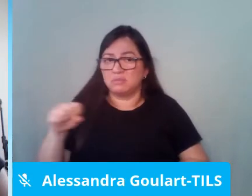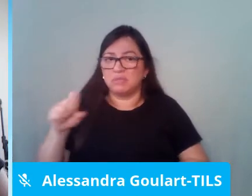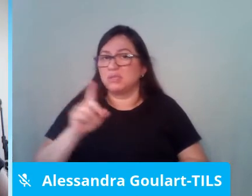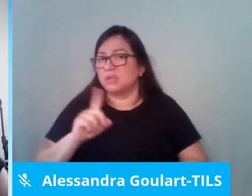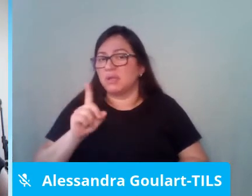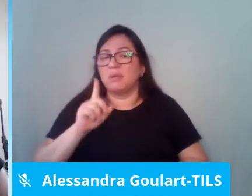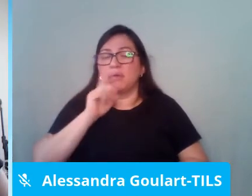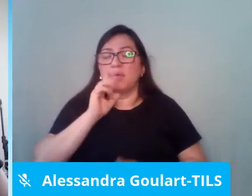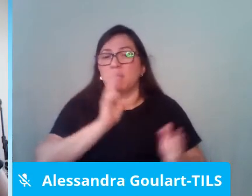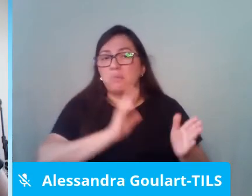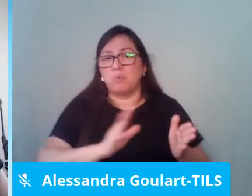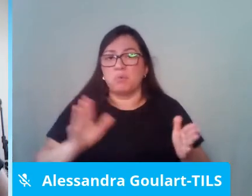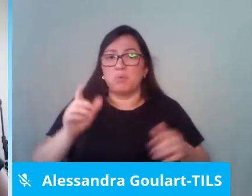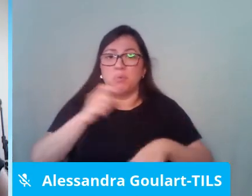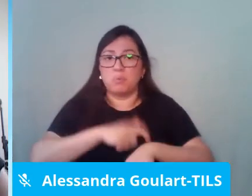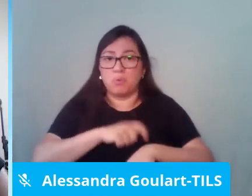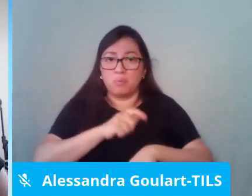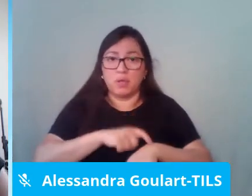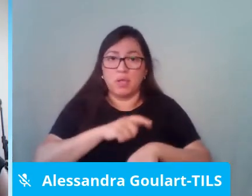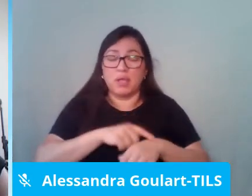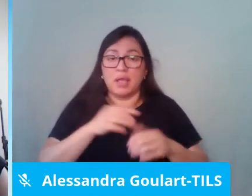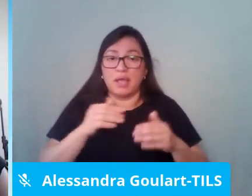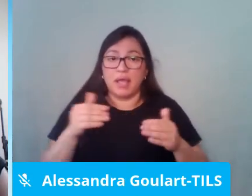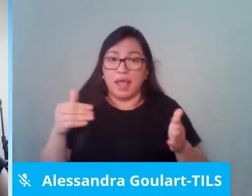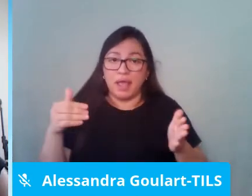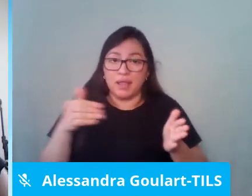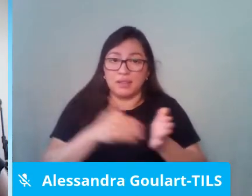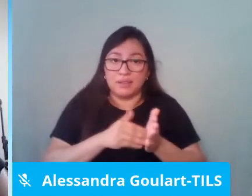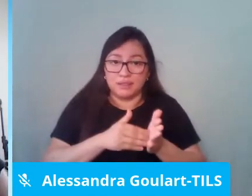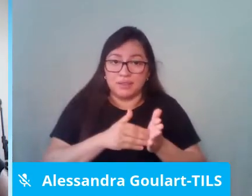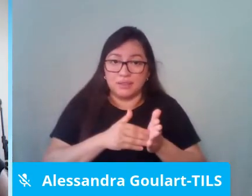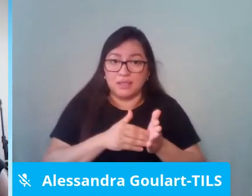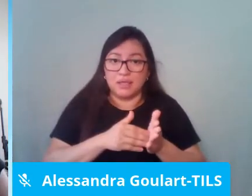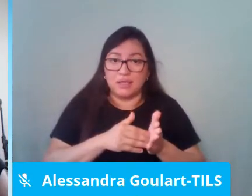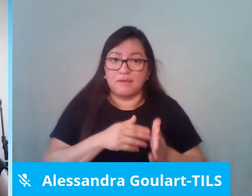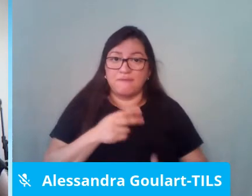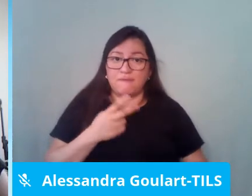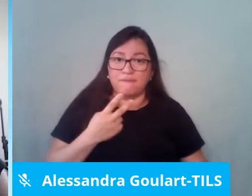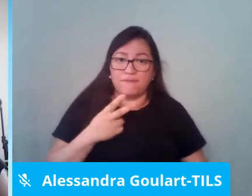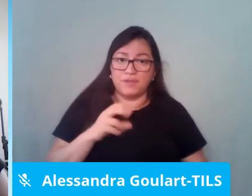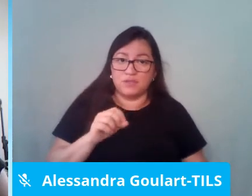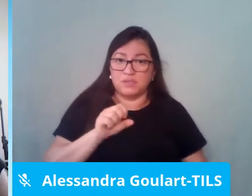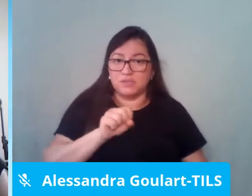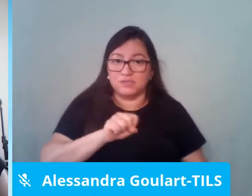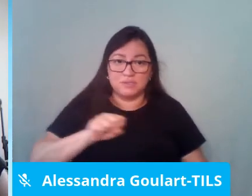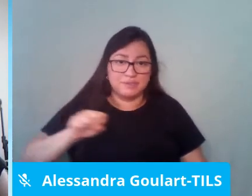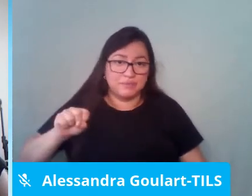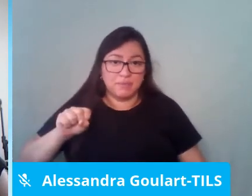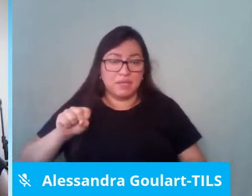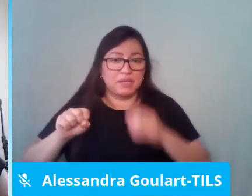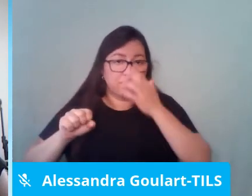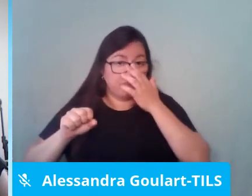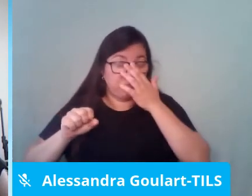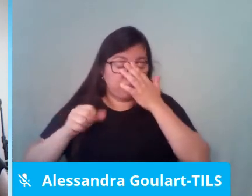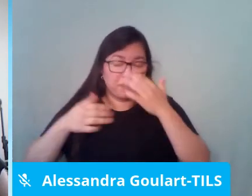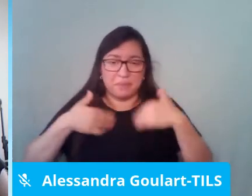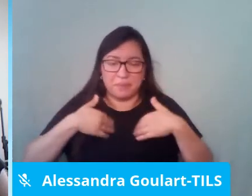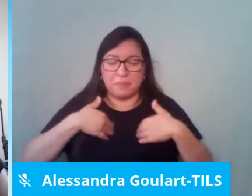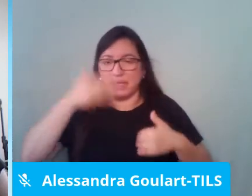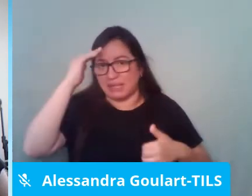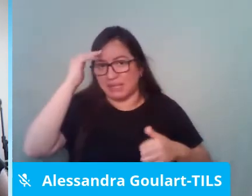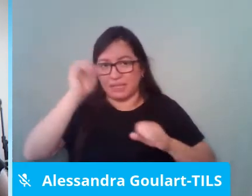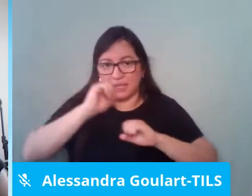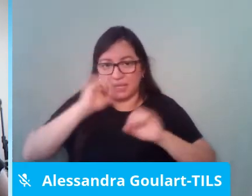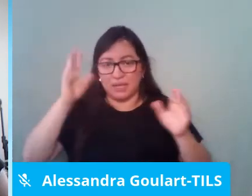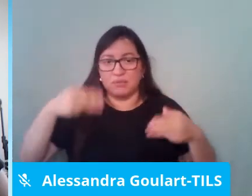contar gestantes que iniciaram até a 20ª semana. Que, no meu entendimento, na verdade, o Ministério está querendo